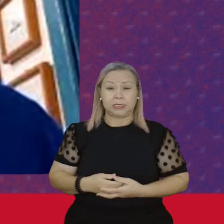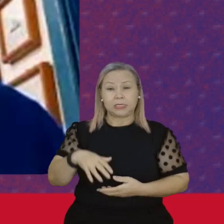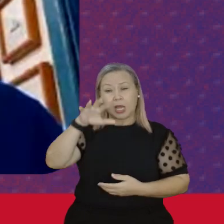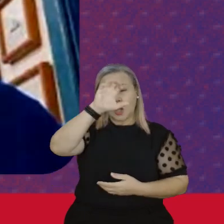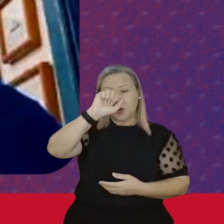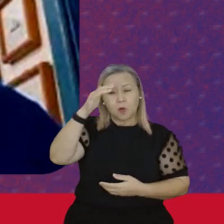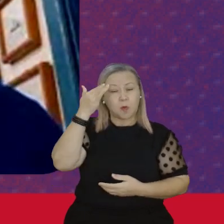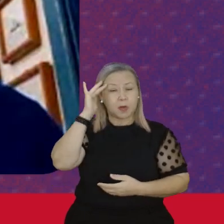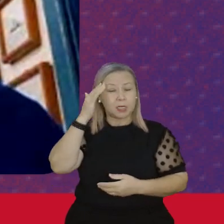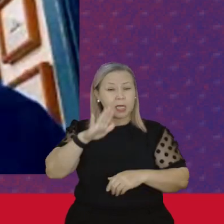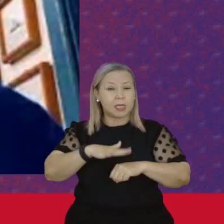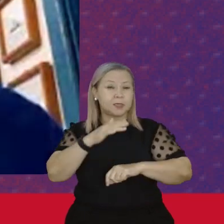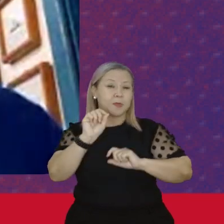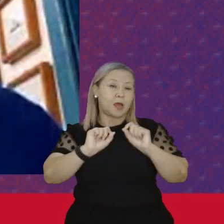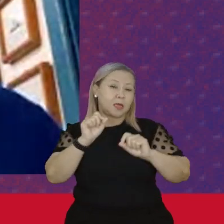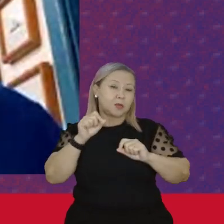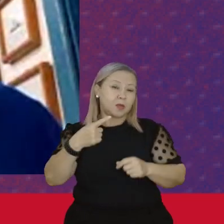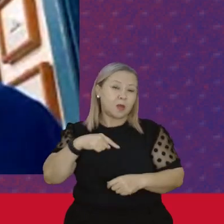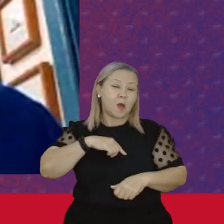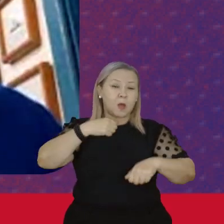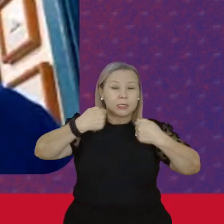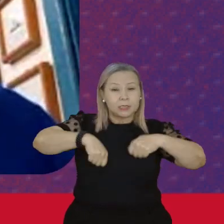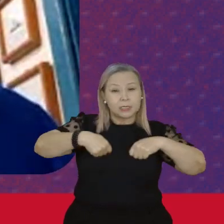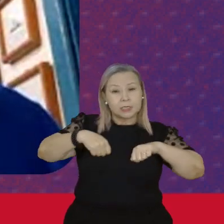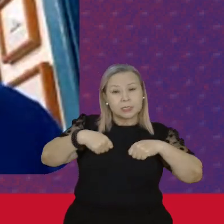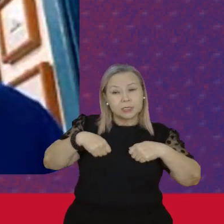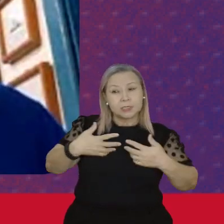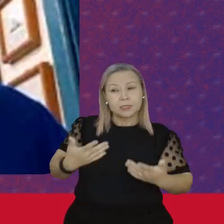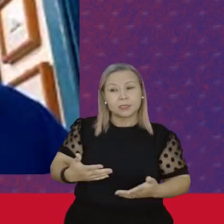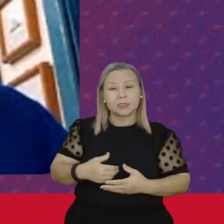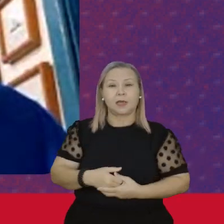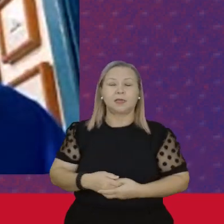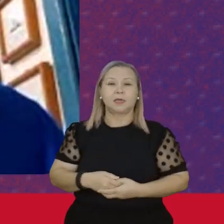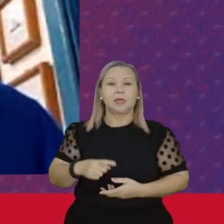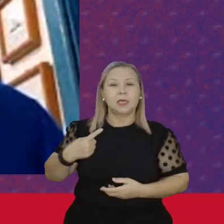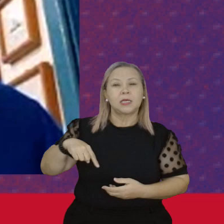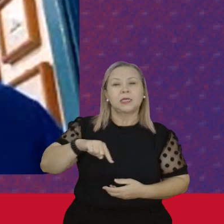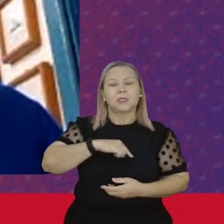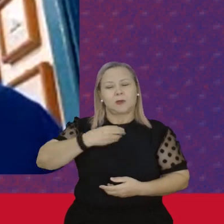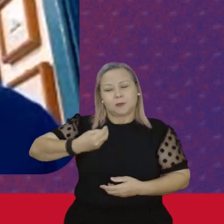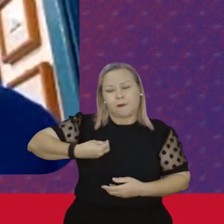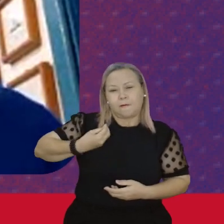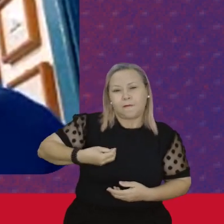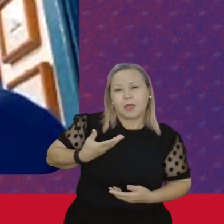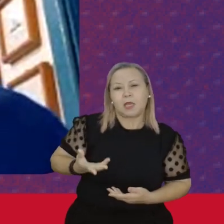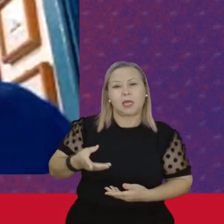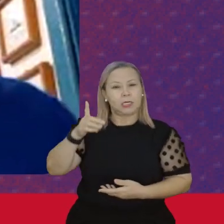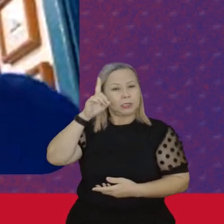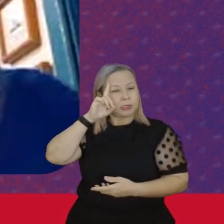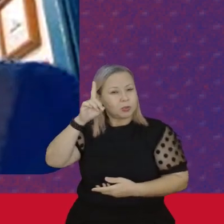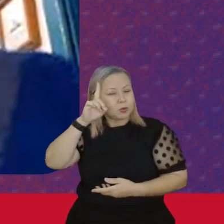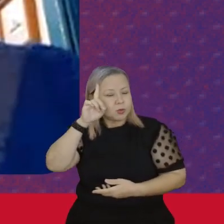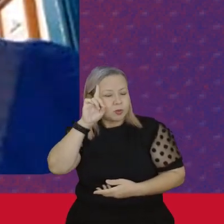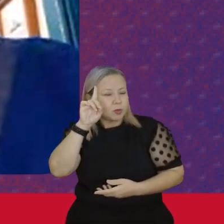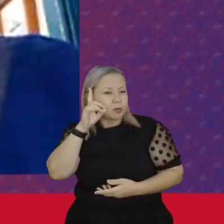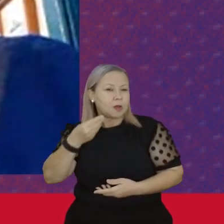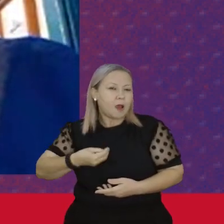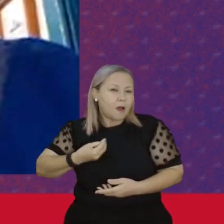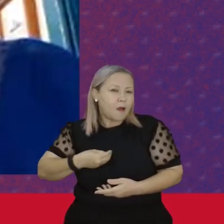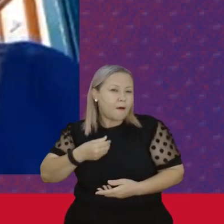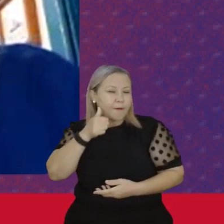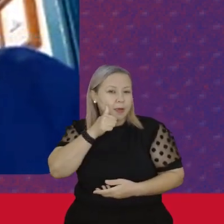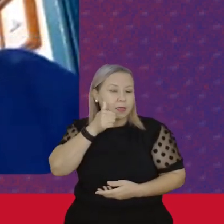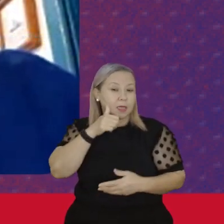compreendesse mais nossas necessidades do nosso corpo, da nossa vida, do nosso cotidiano, sabe?